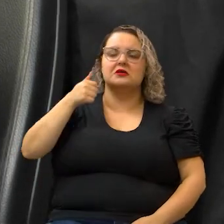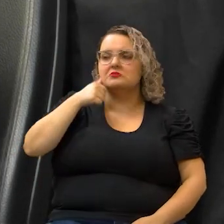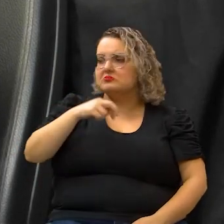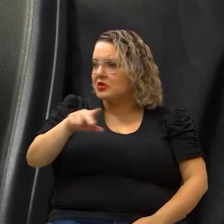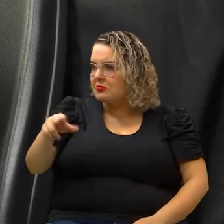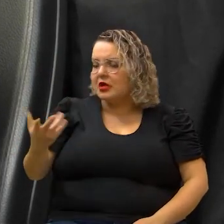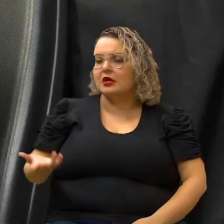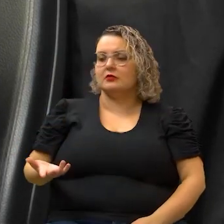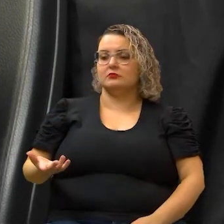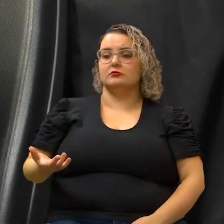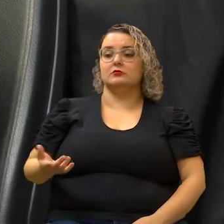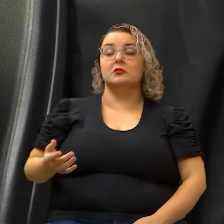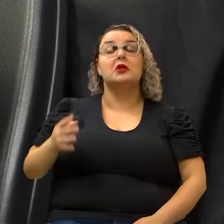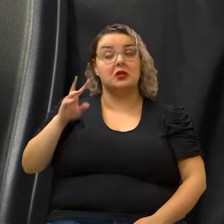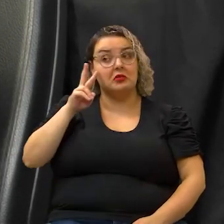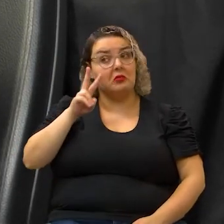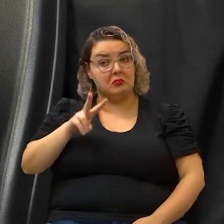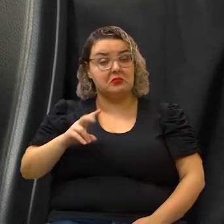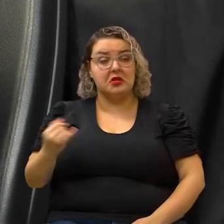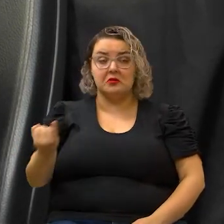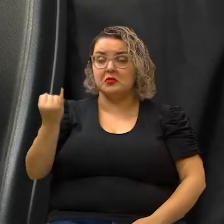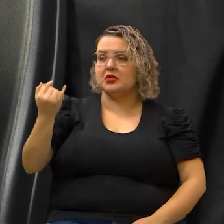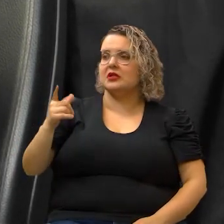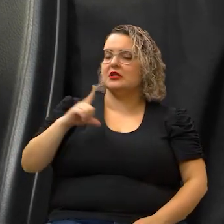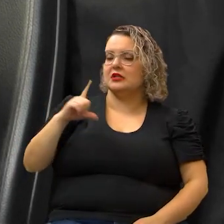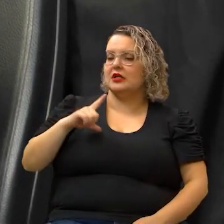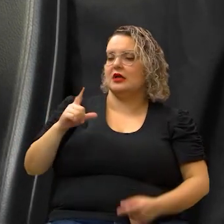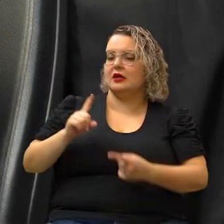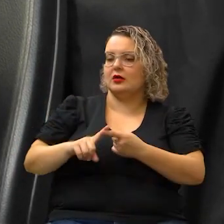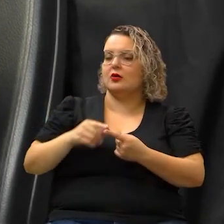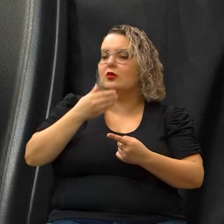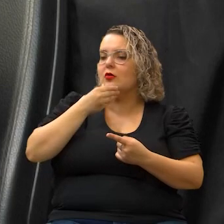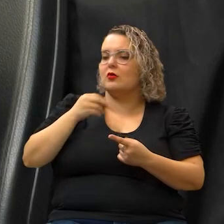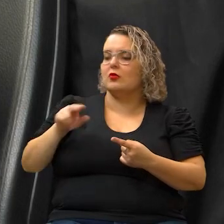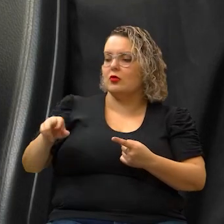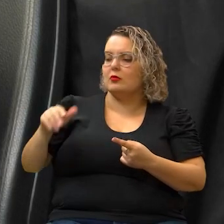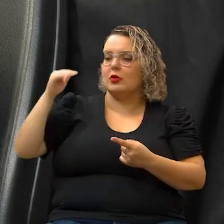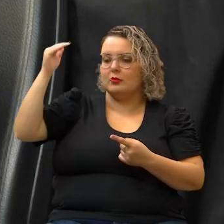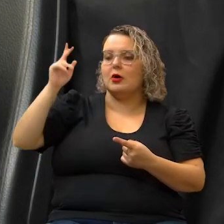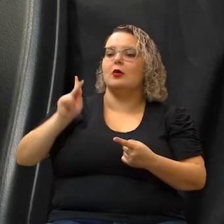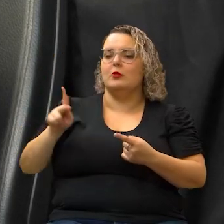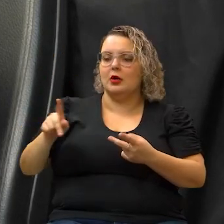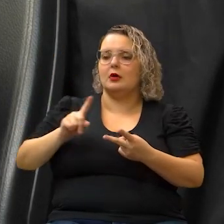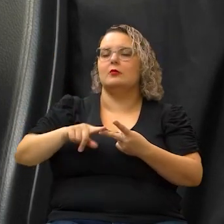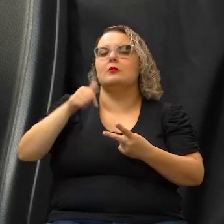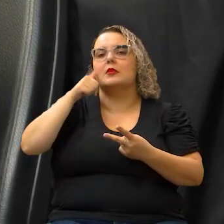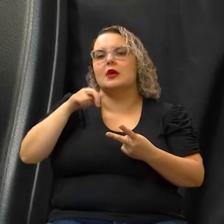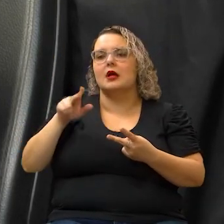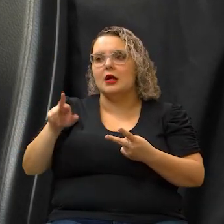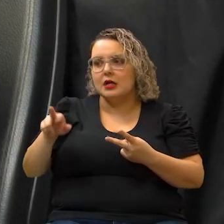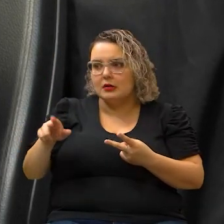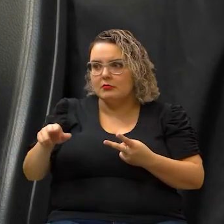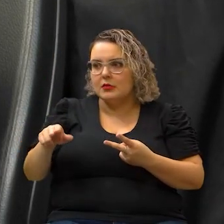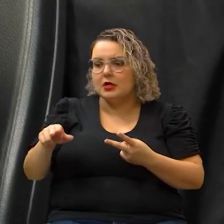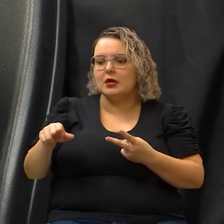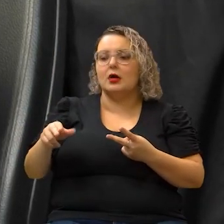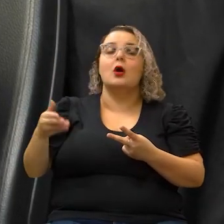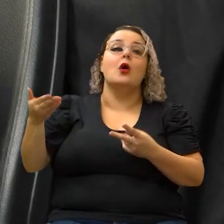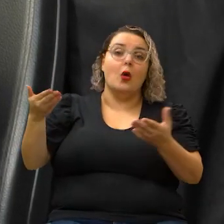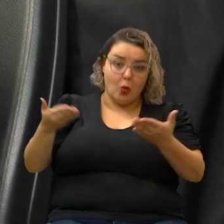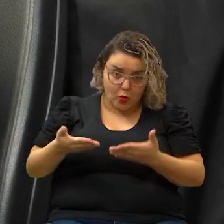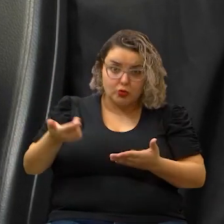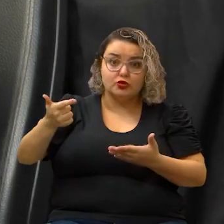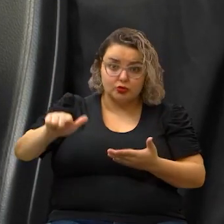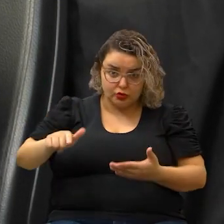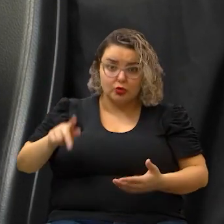nós temos hoje, ainda hoje, né, o meu irmão primogênito era professor, a minha irmã, hoje ela ainda